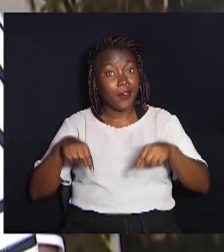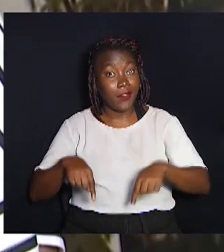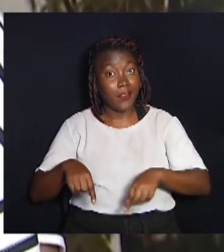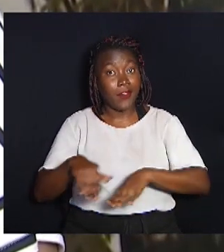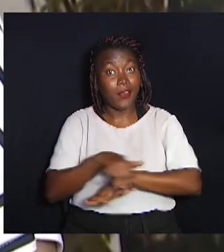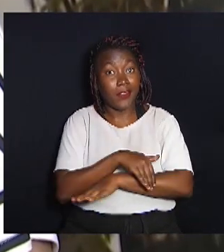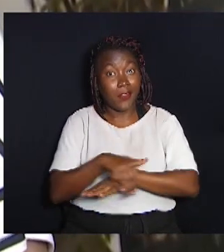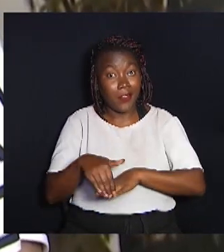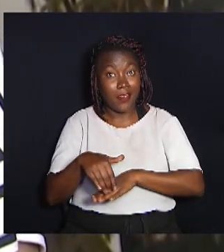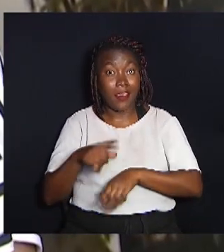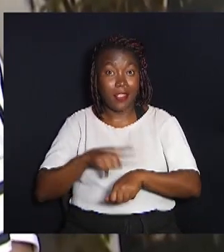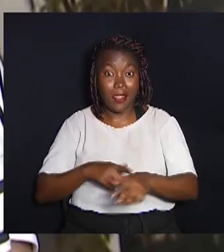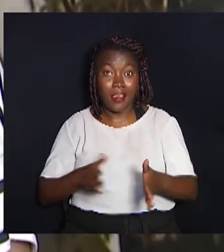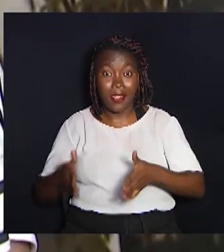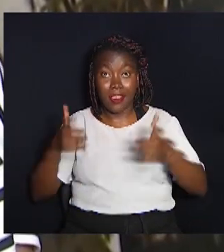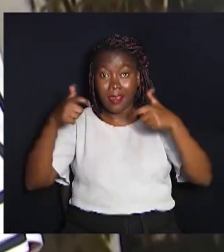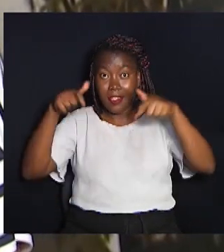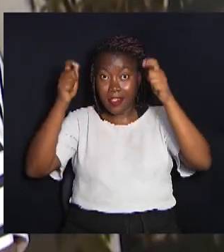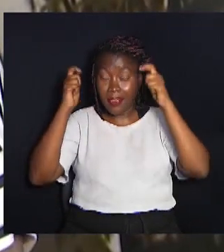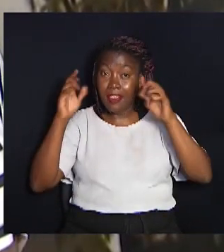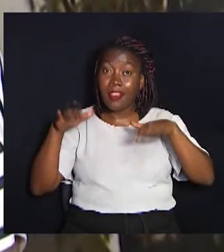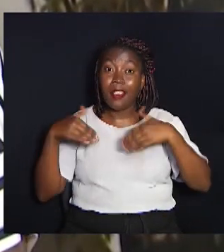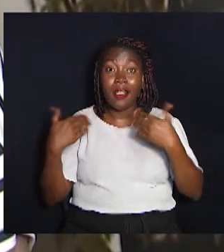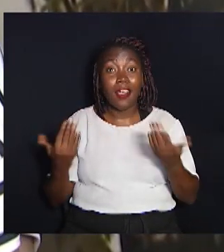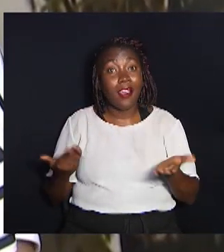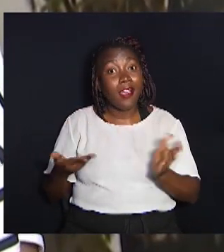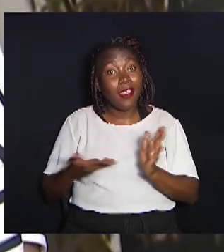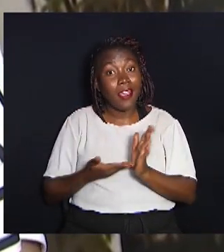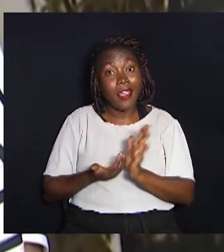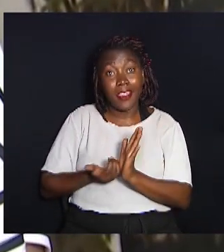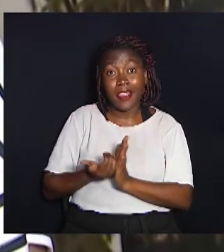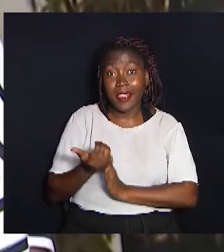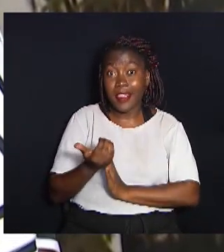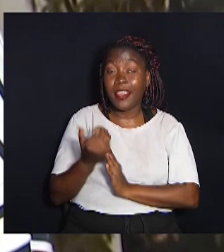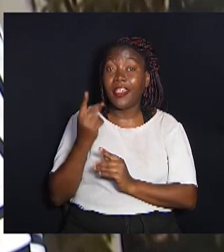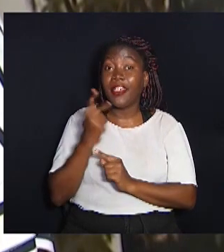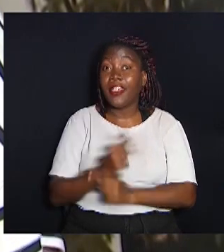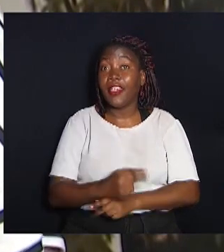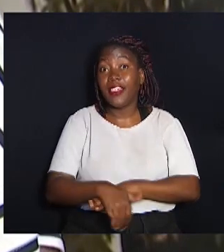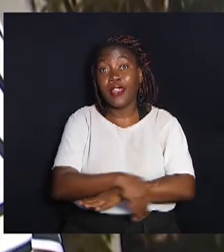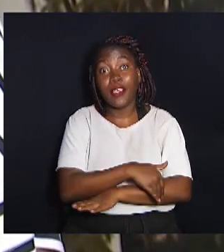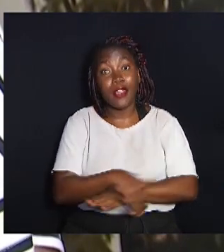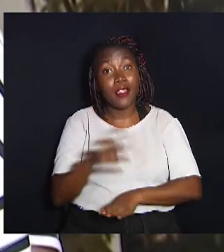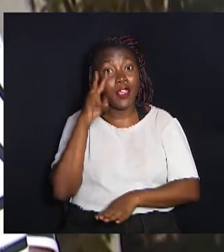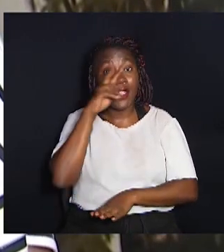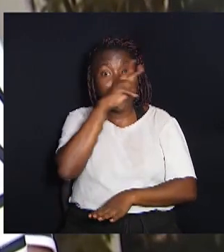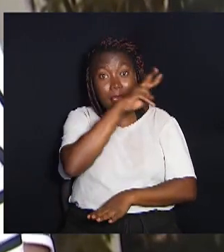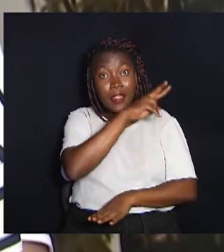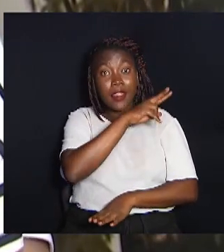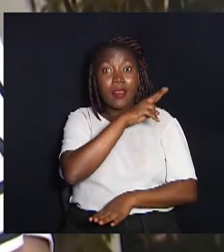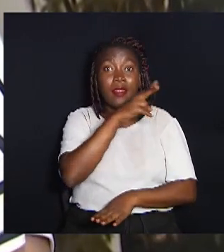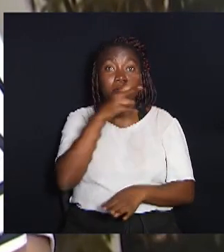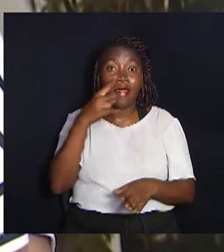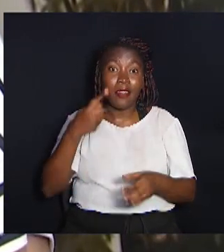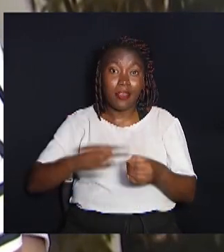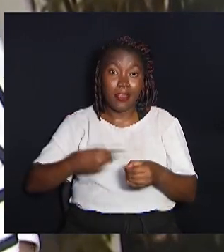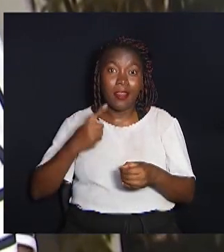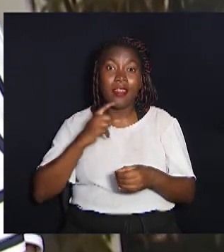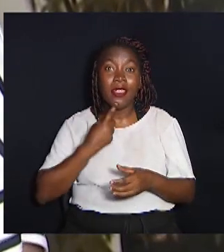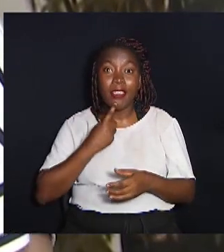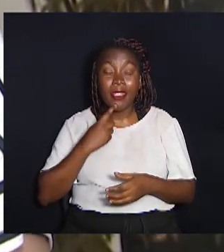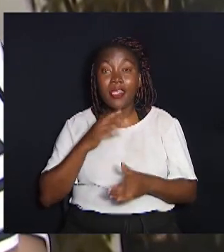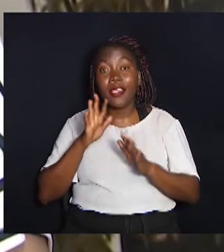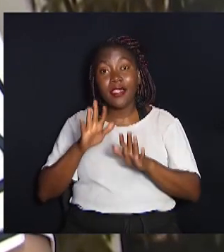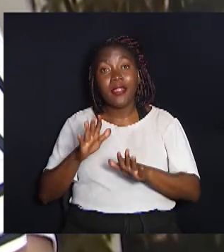época imperial. Então, nesse início a gente procurou ruas significativas, né, de Campinas, Mas a